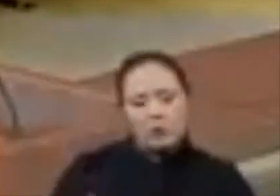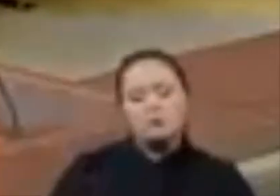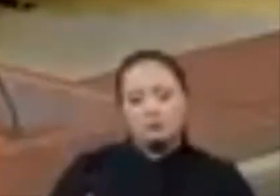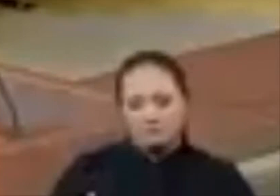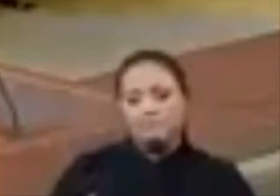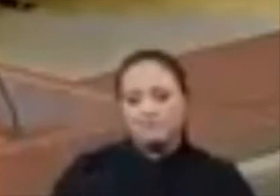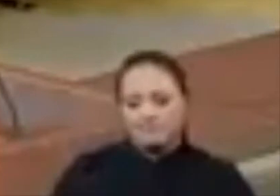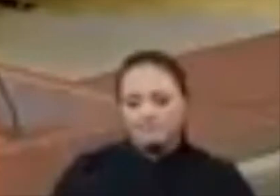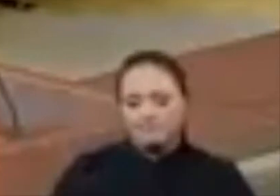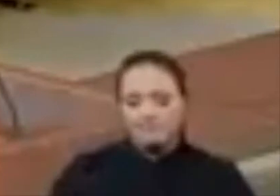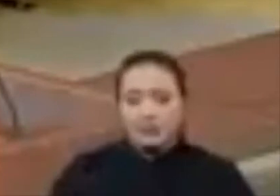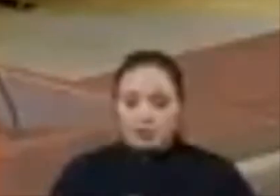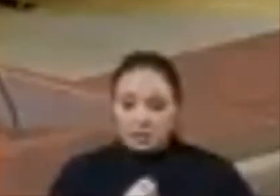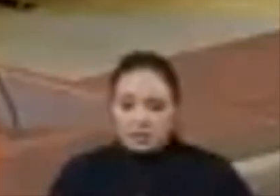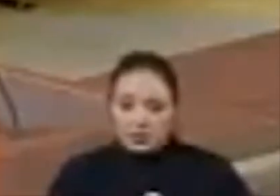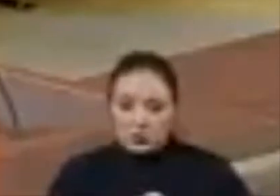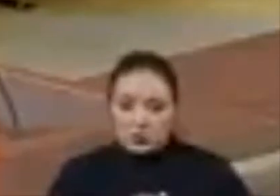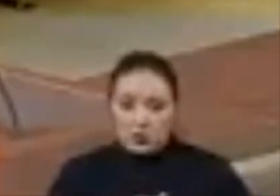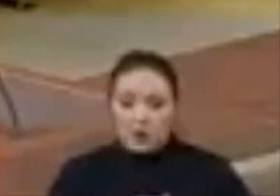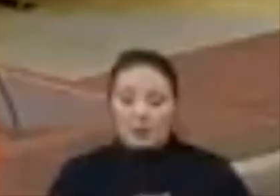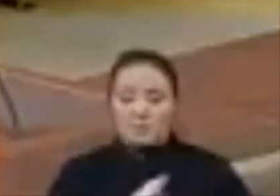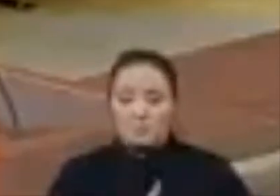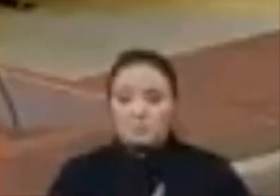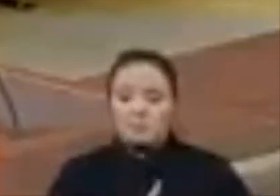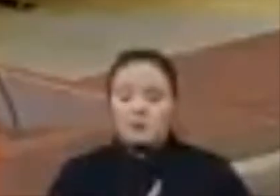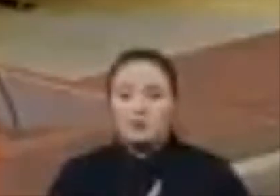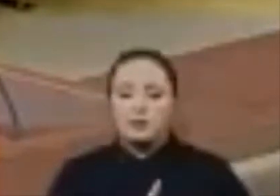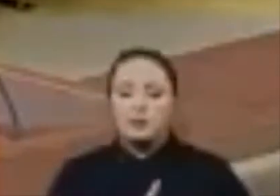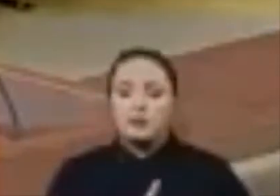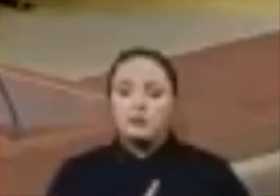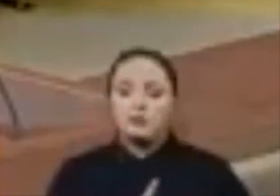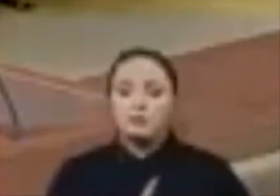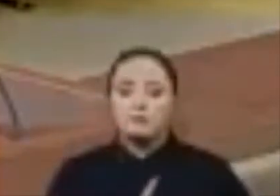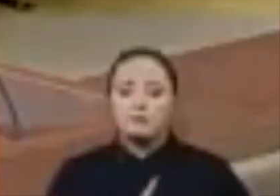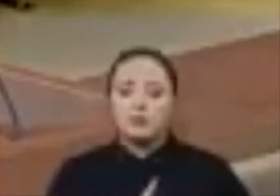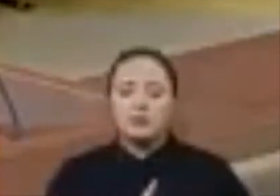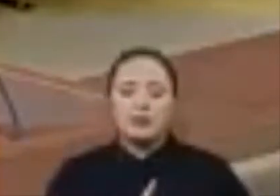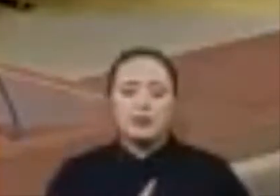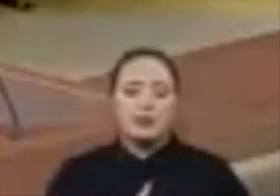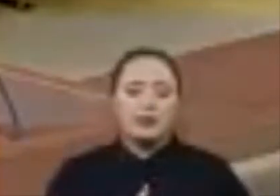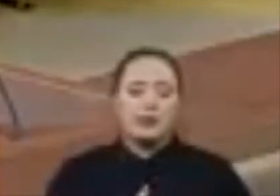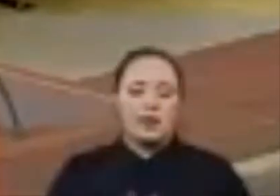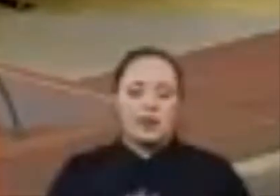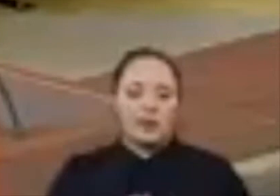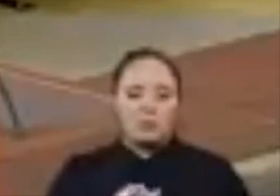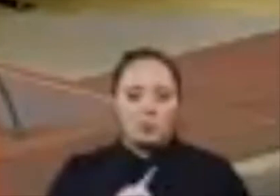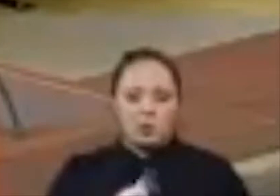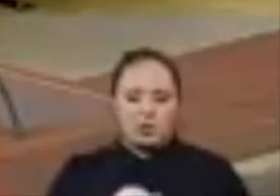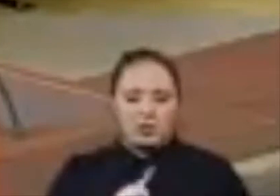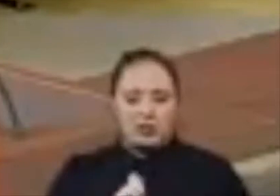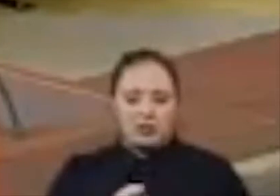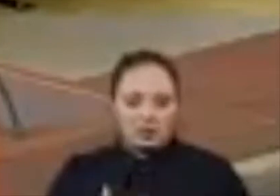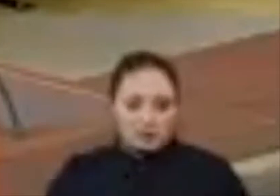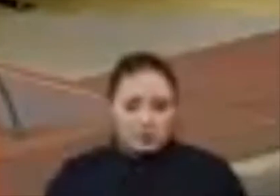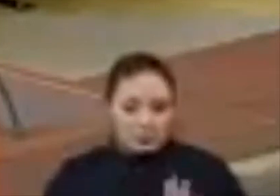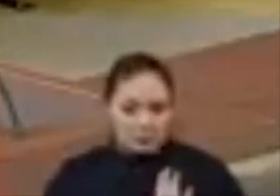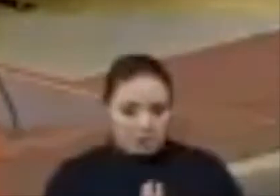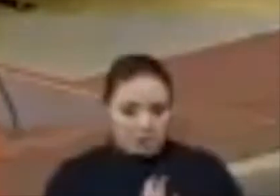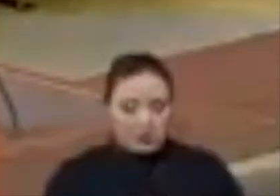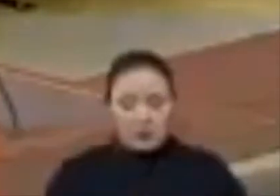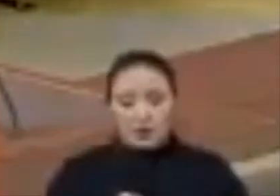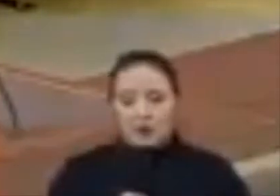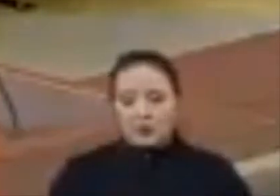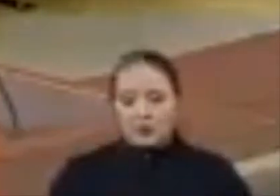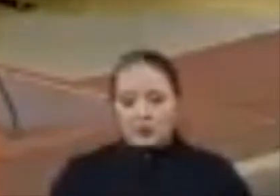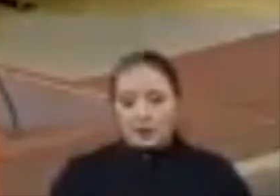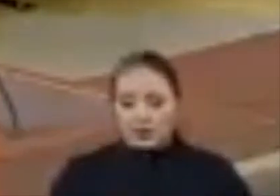portanto, se a Ordem dos Advogados do Brasil tem a sua imunidade reconhecida por lei, as caixas de assistência, que são um